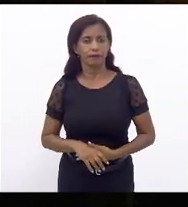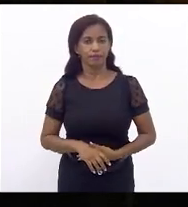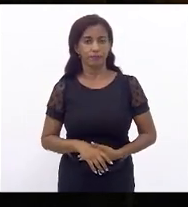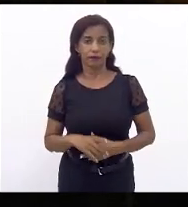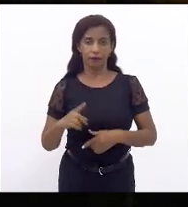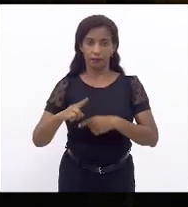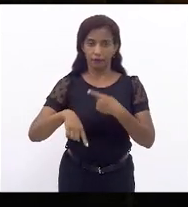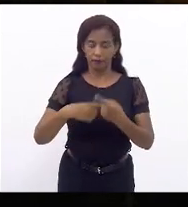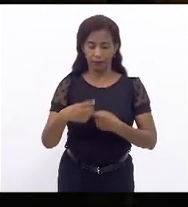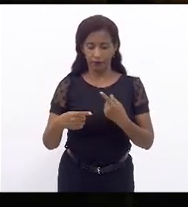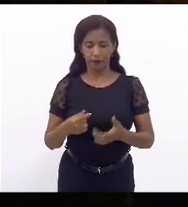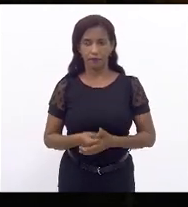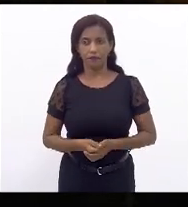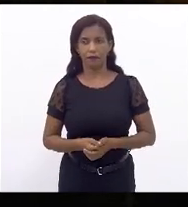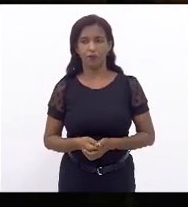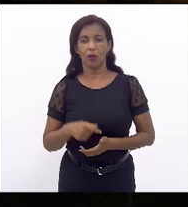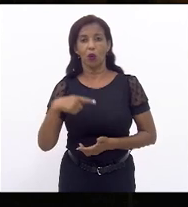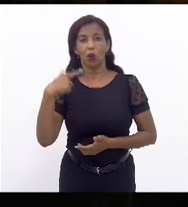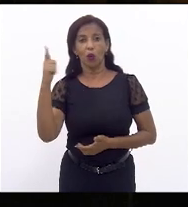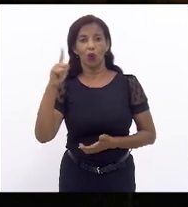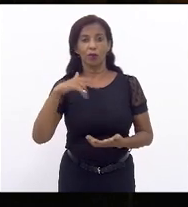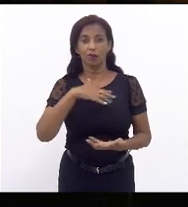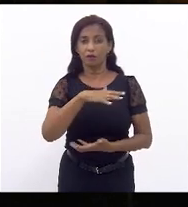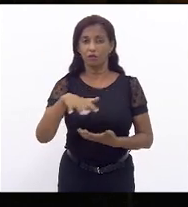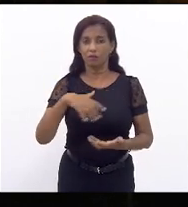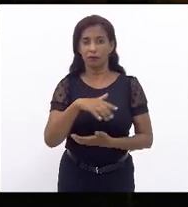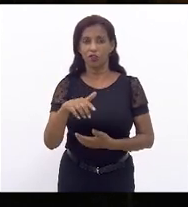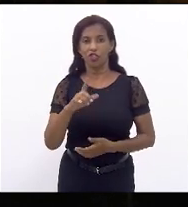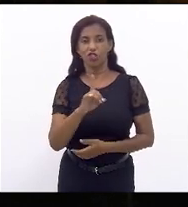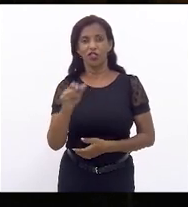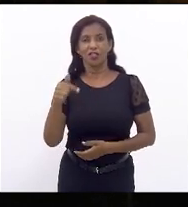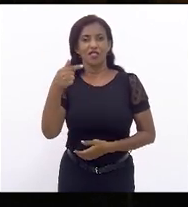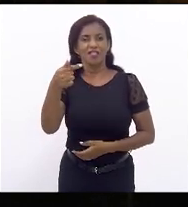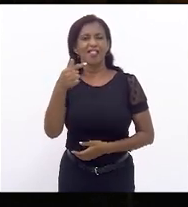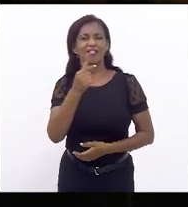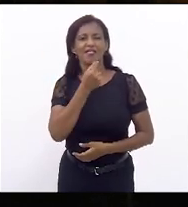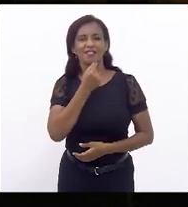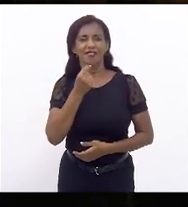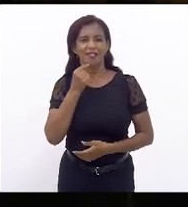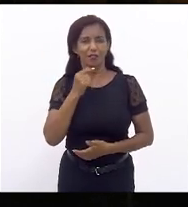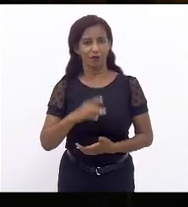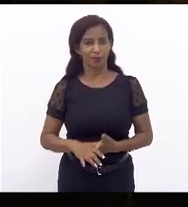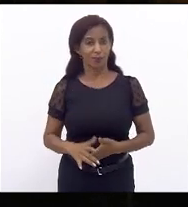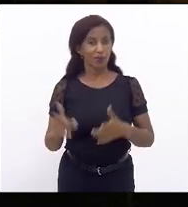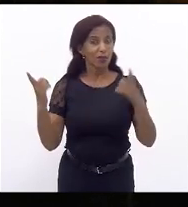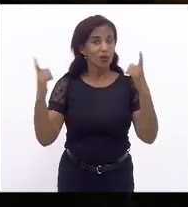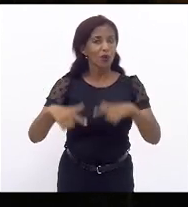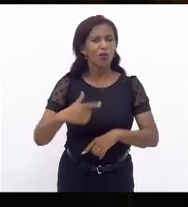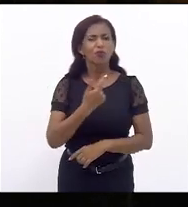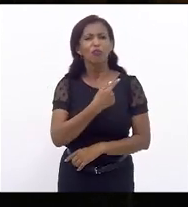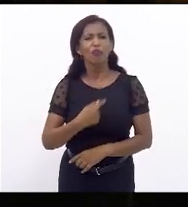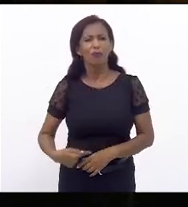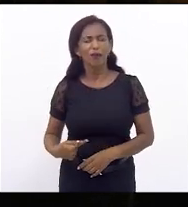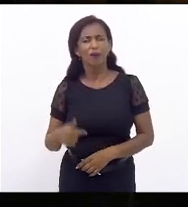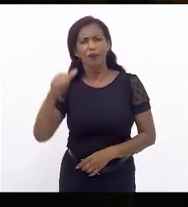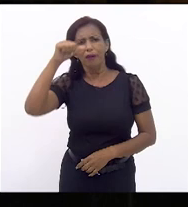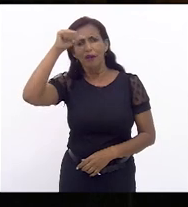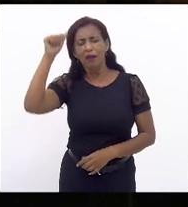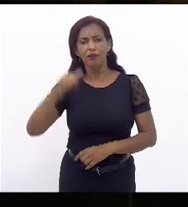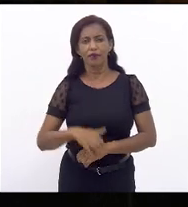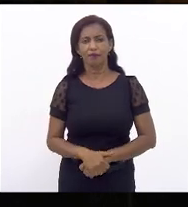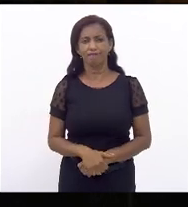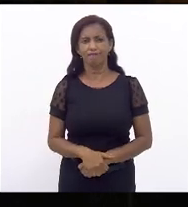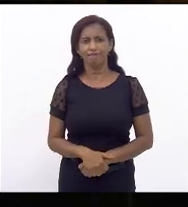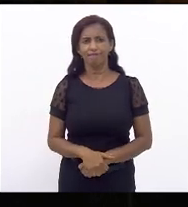Logo depois, tivemos outra manifestação, do dia 7 de setembro, e onde estava o governador Cláudio Castro